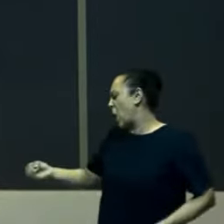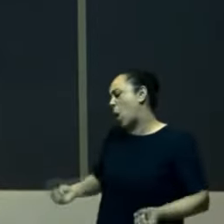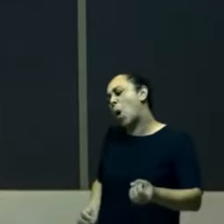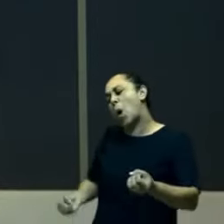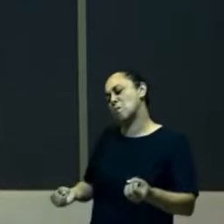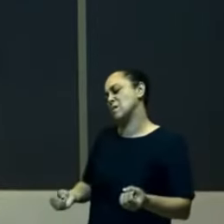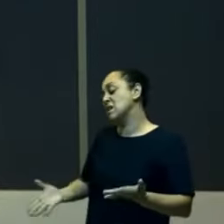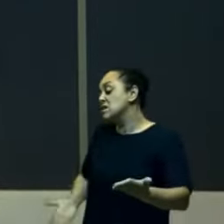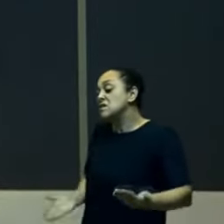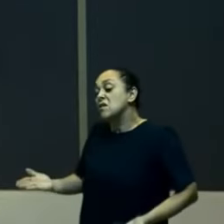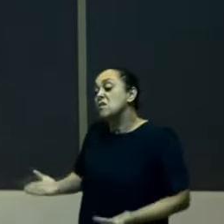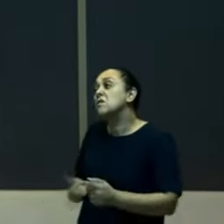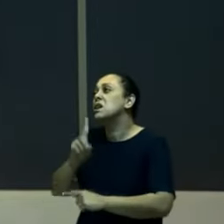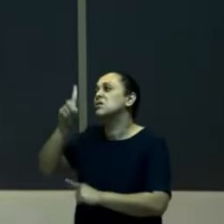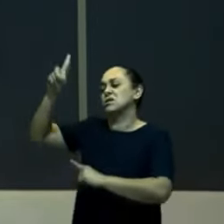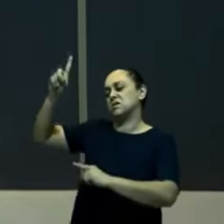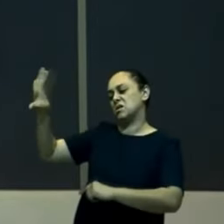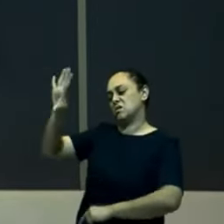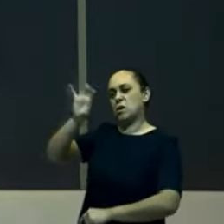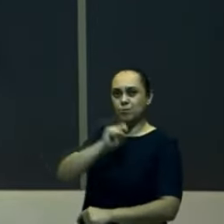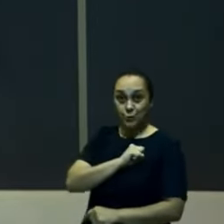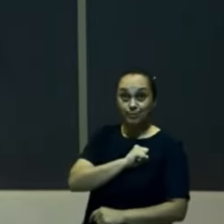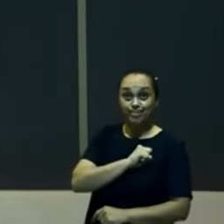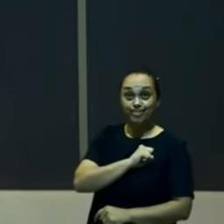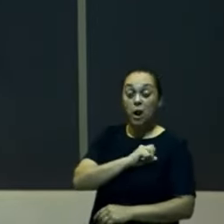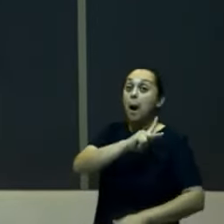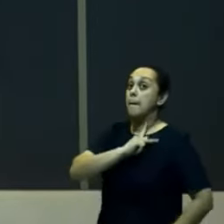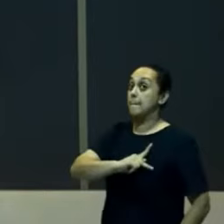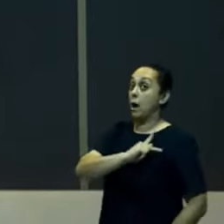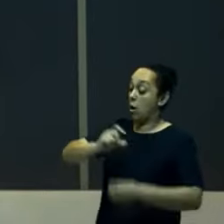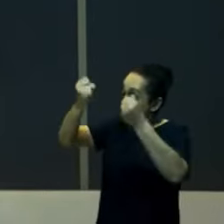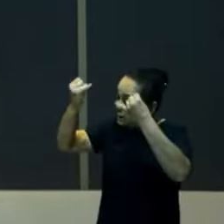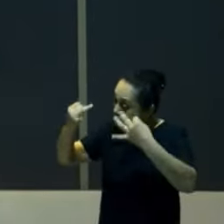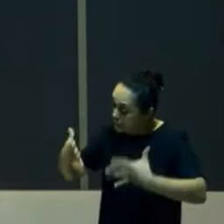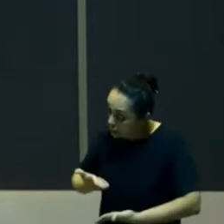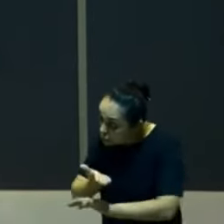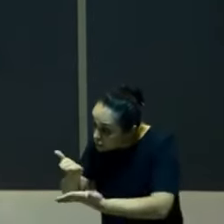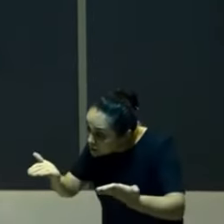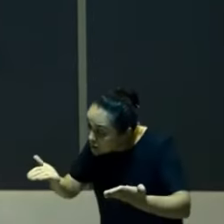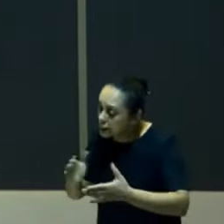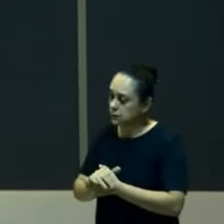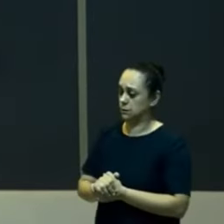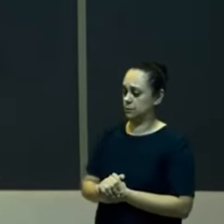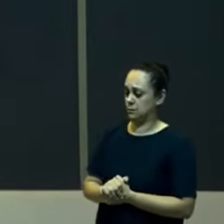oferta. Saibam, irmão Filipenses, ele vai continuar a